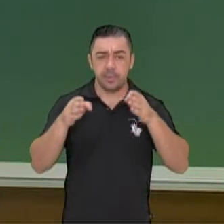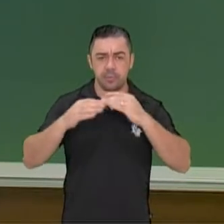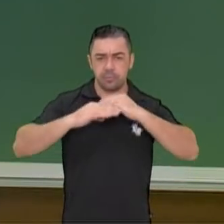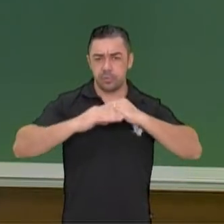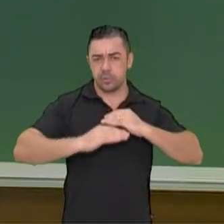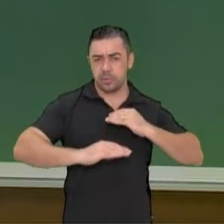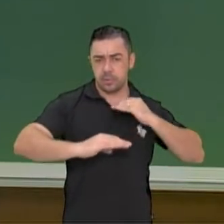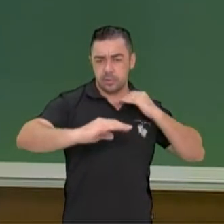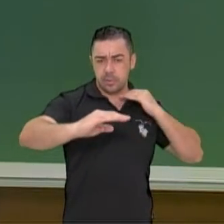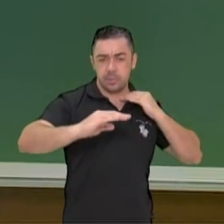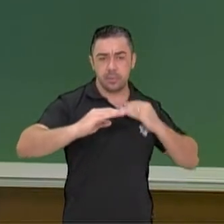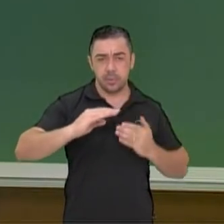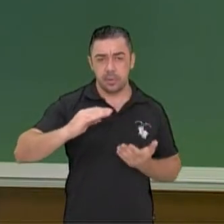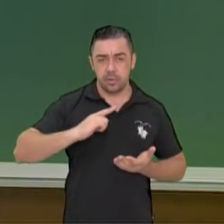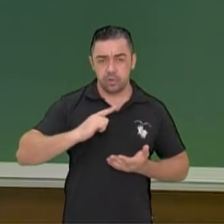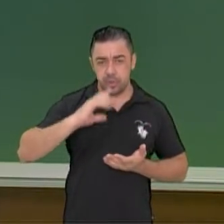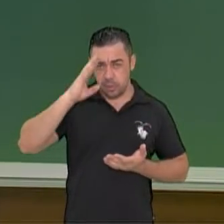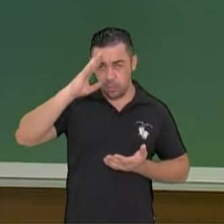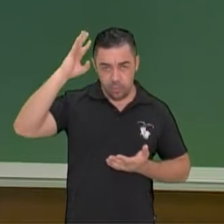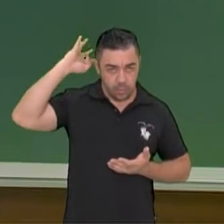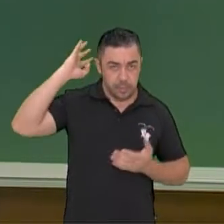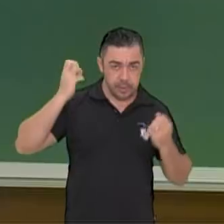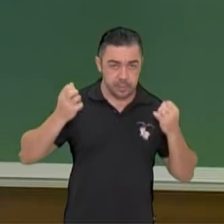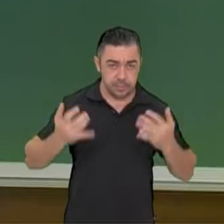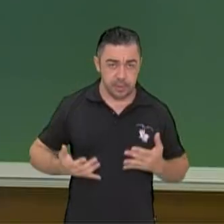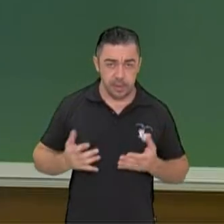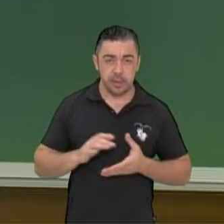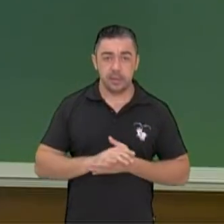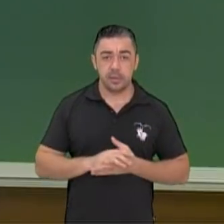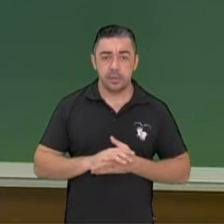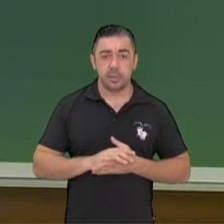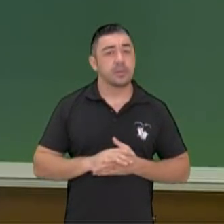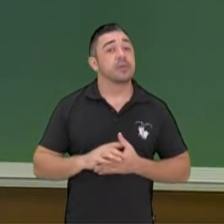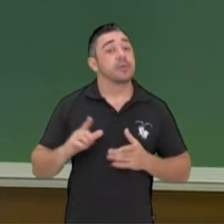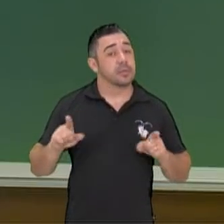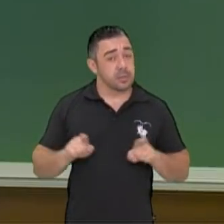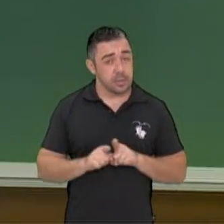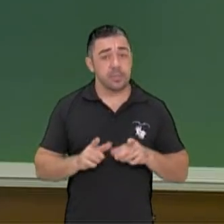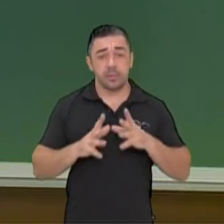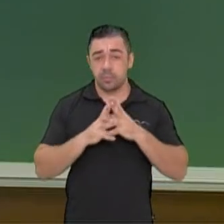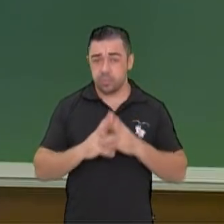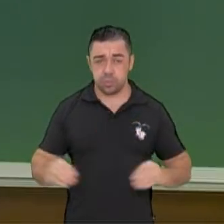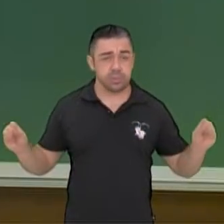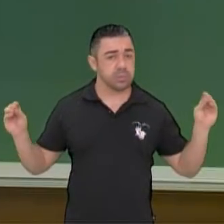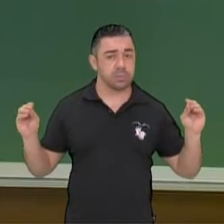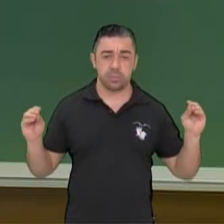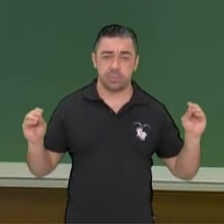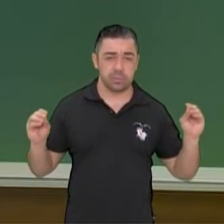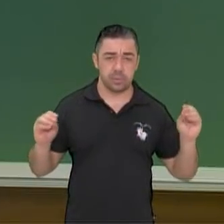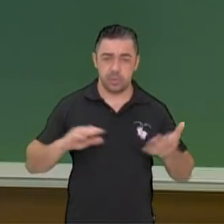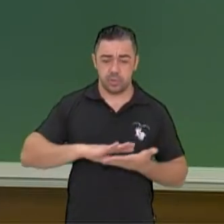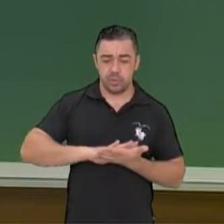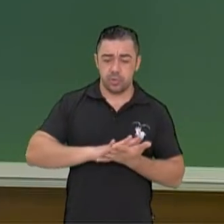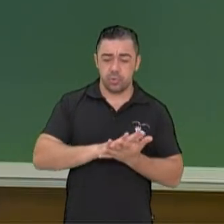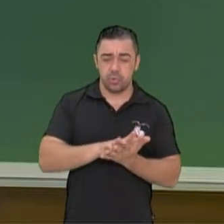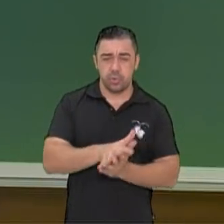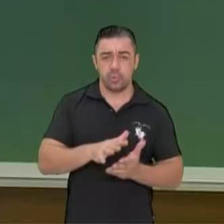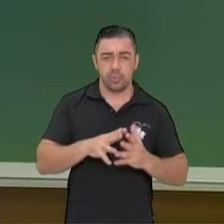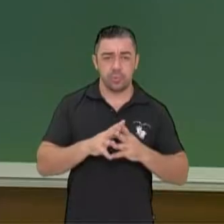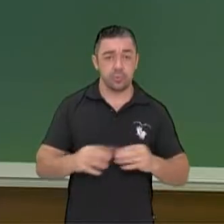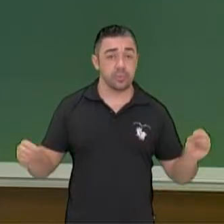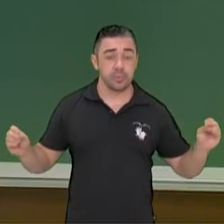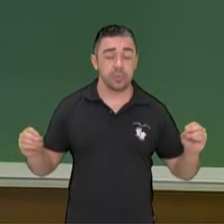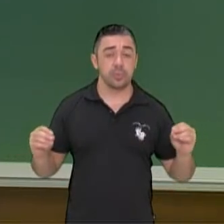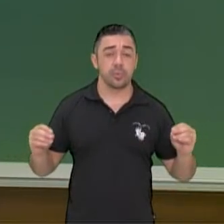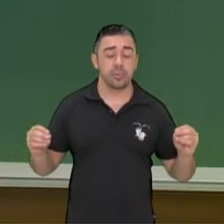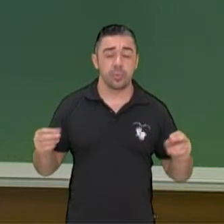maravilhosas romanas que nós falávamos, inclusive nas aulas lá do Império Romano, que aquilo praticamente se acabou, se perdeu na